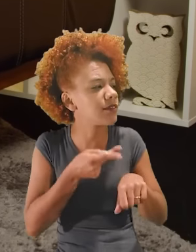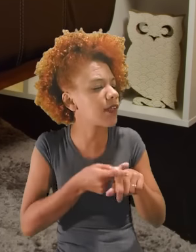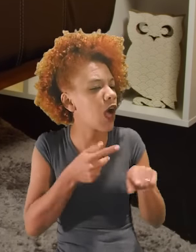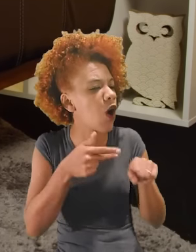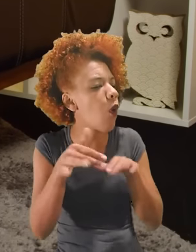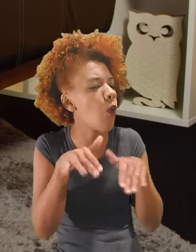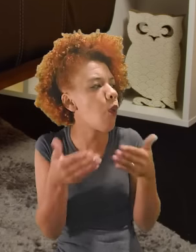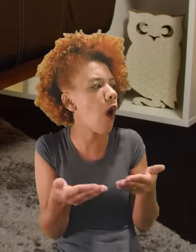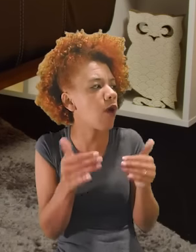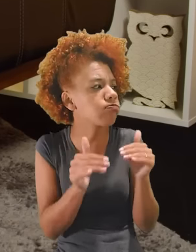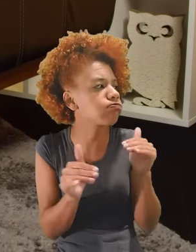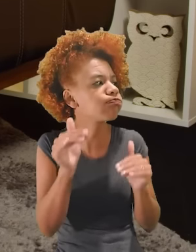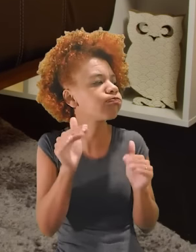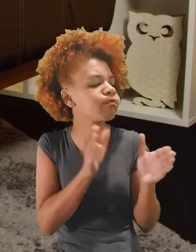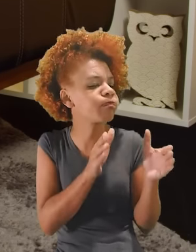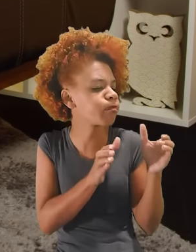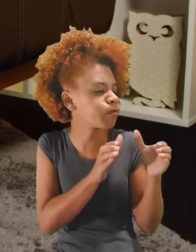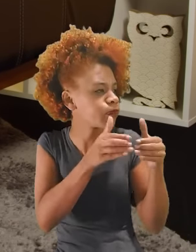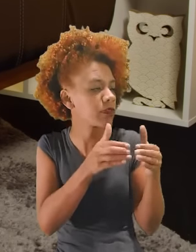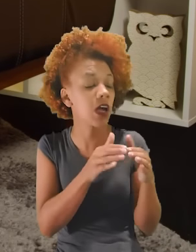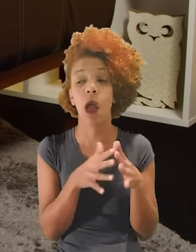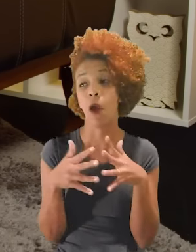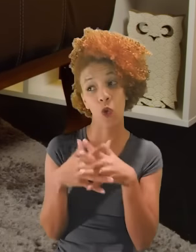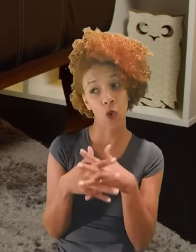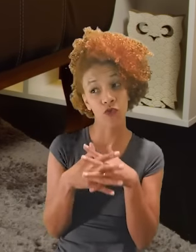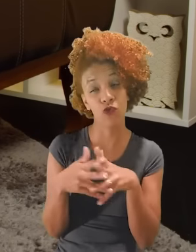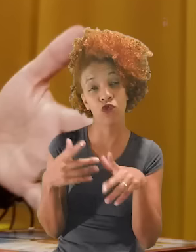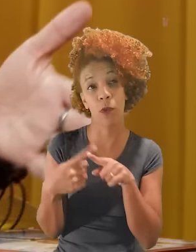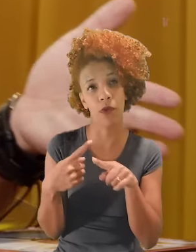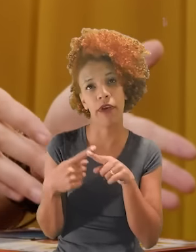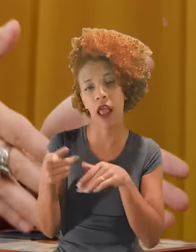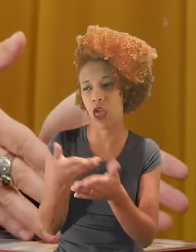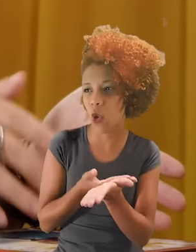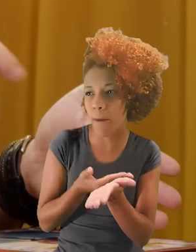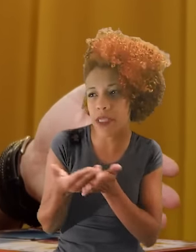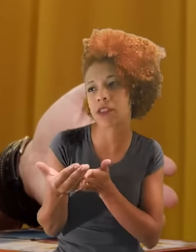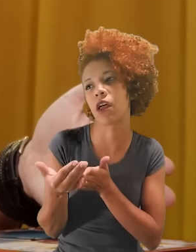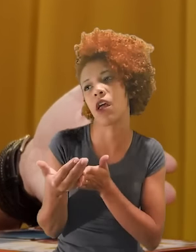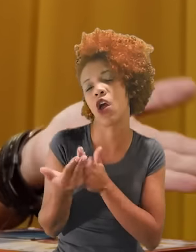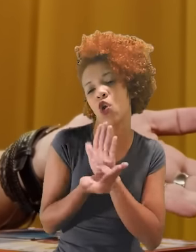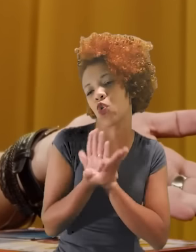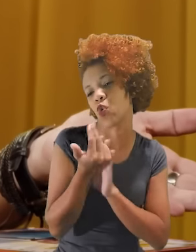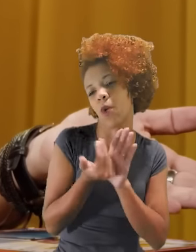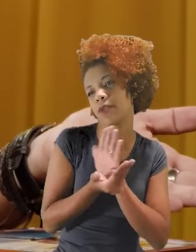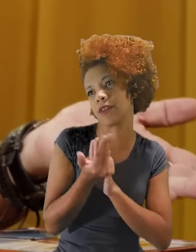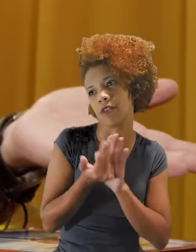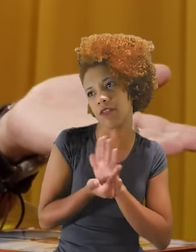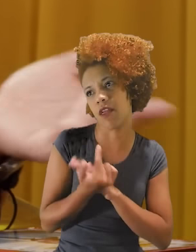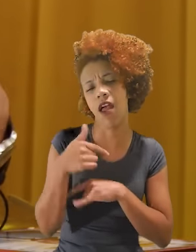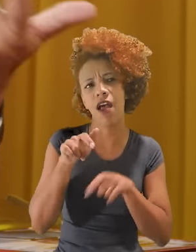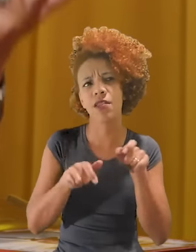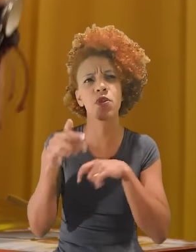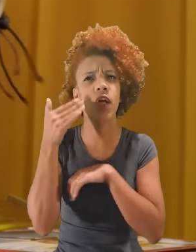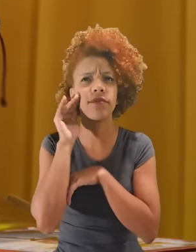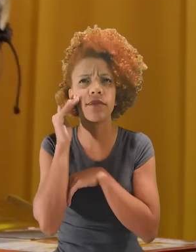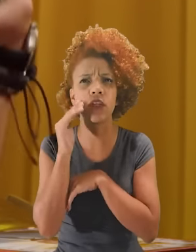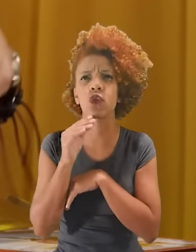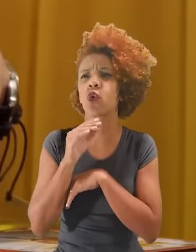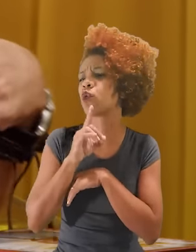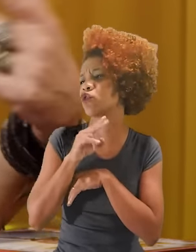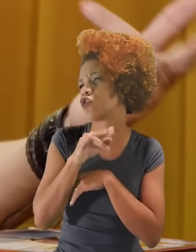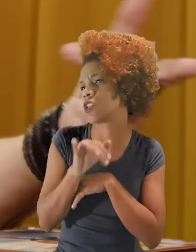que era a categoria que ele ganhava bastante? Ele sempre foi, as pessoas se confundem muito, né? Porque por ele ter começado como desenhista, as pessoas entendem o Walt